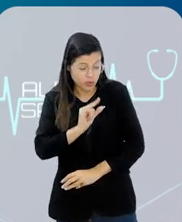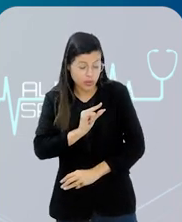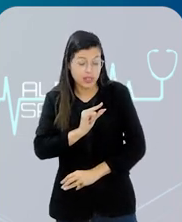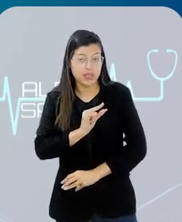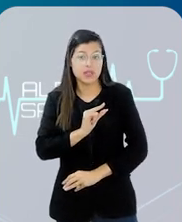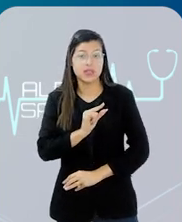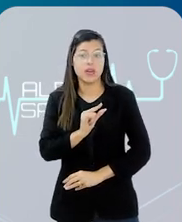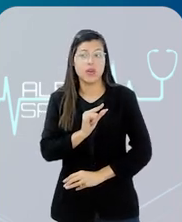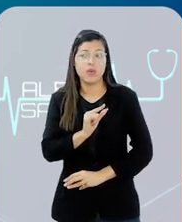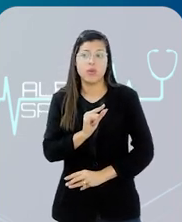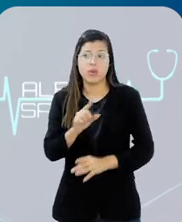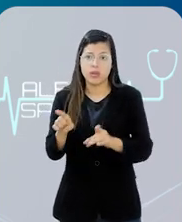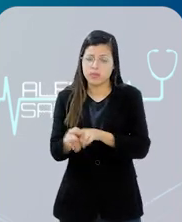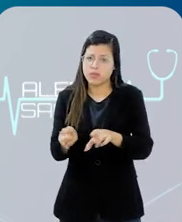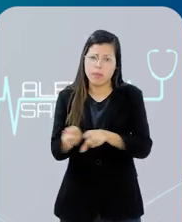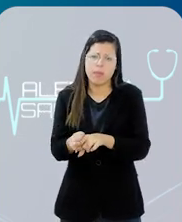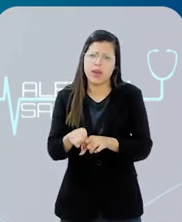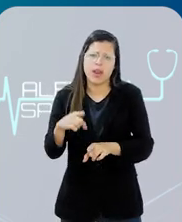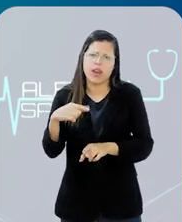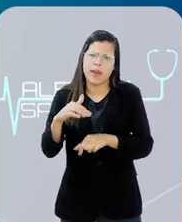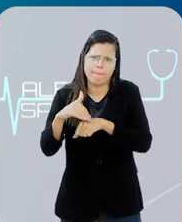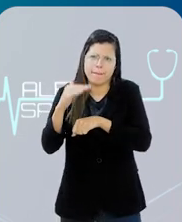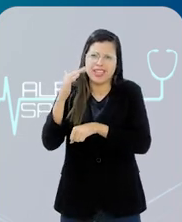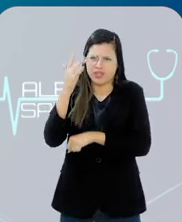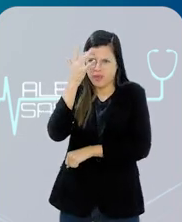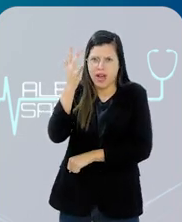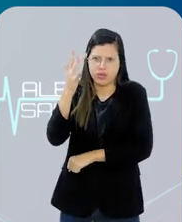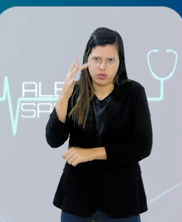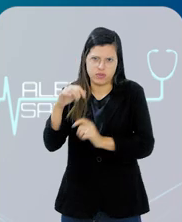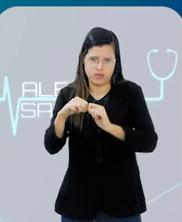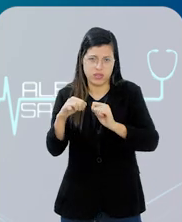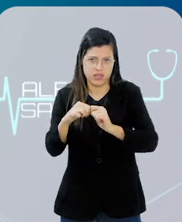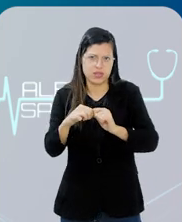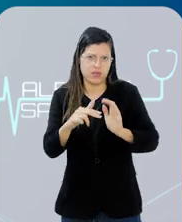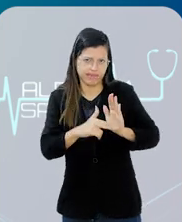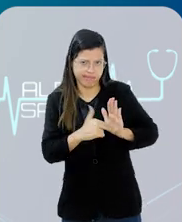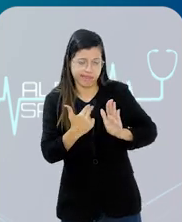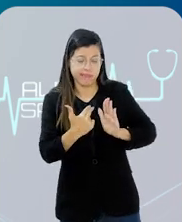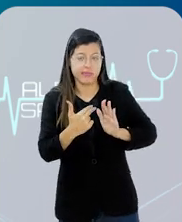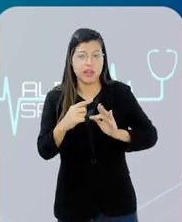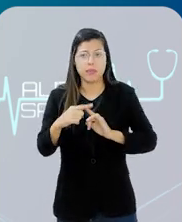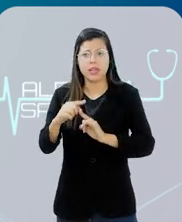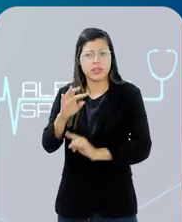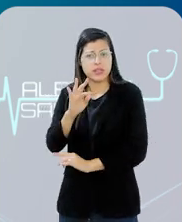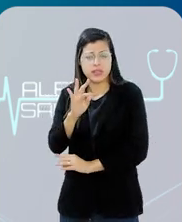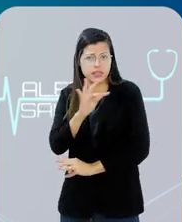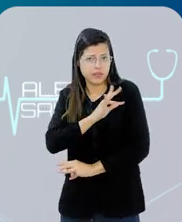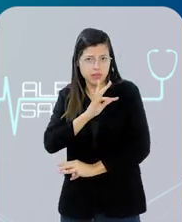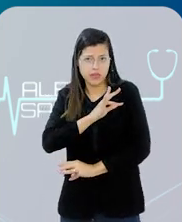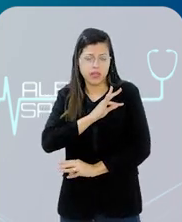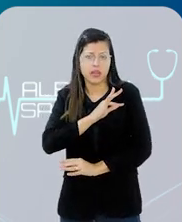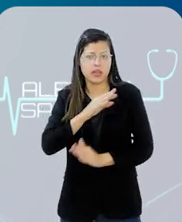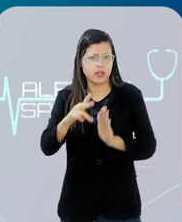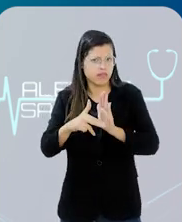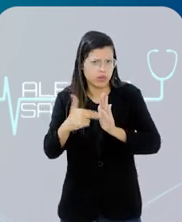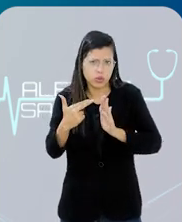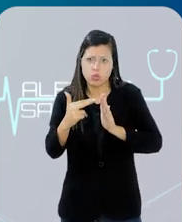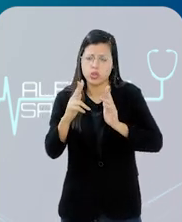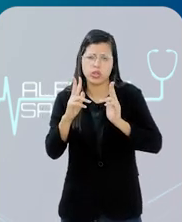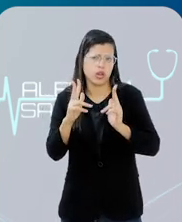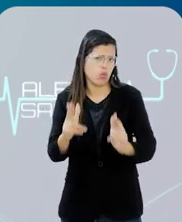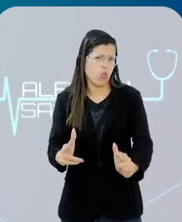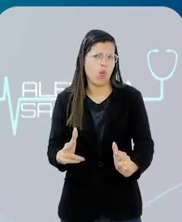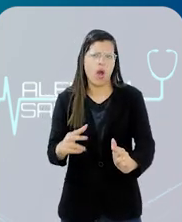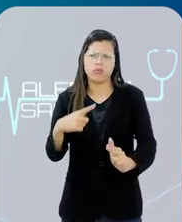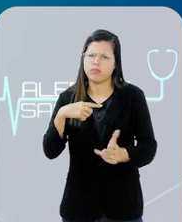e que tem menos chances de complicações. Mas, basicamente, as técnicas cirúrgicas são semelhantes. Então, aí tem